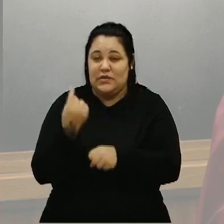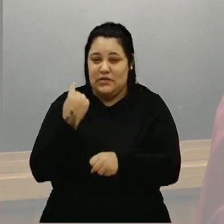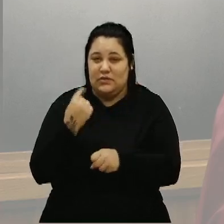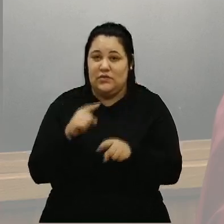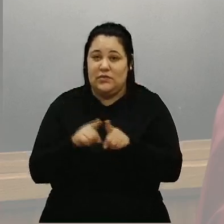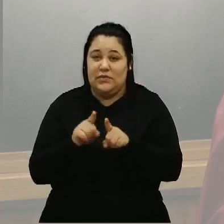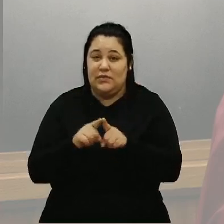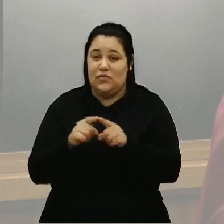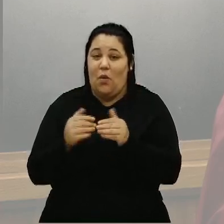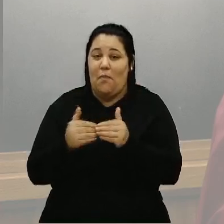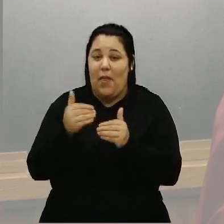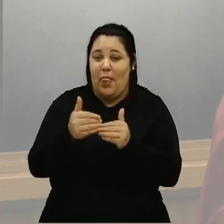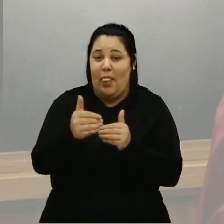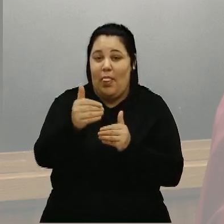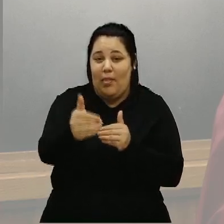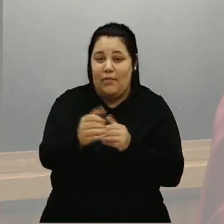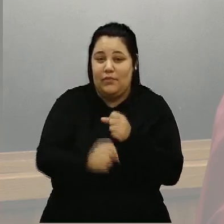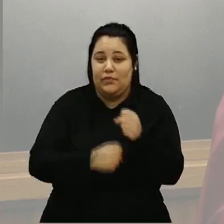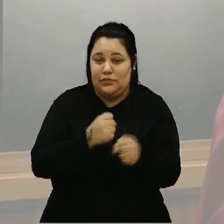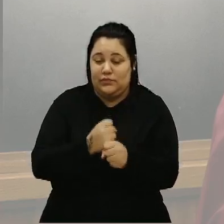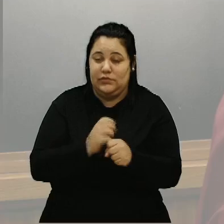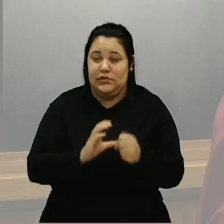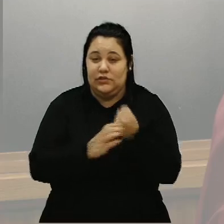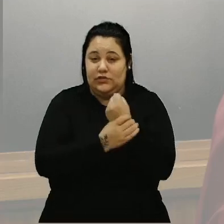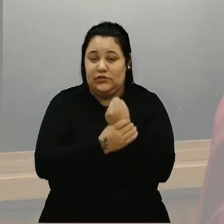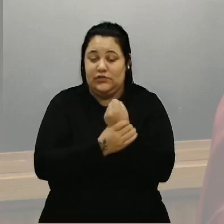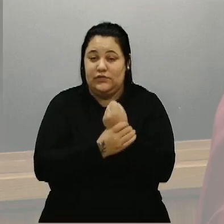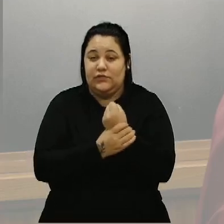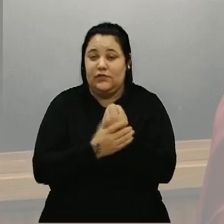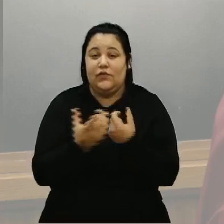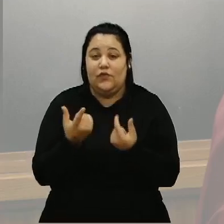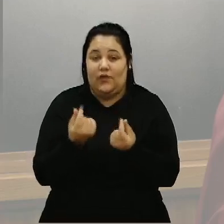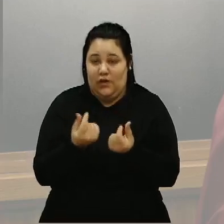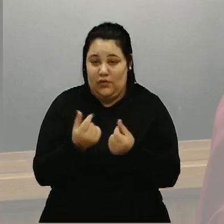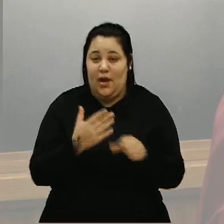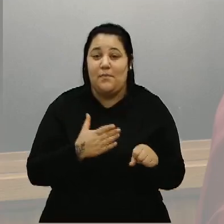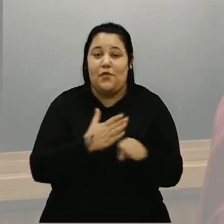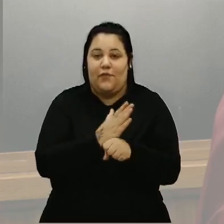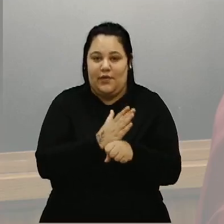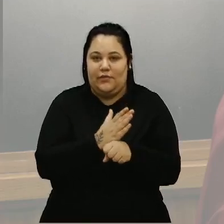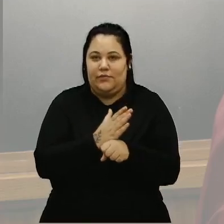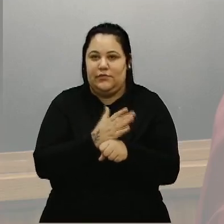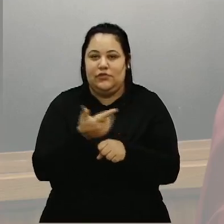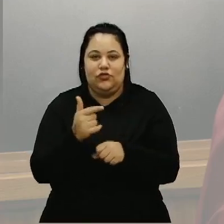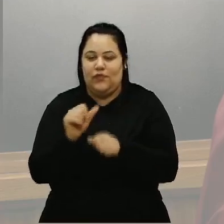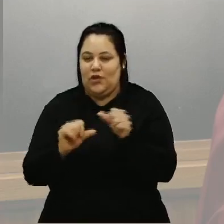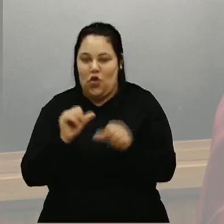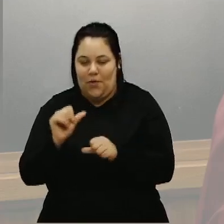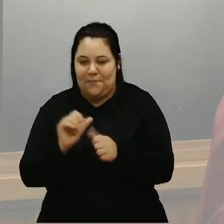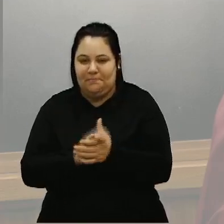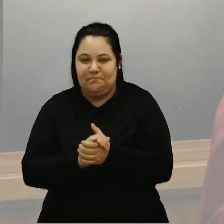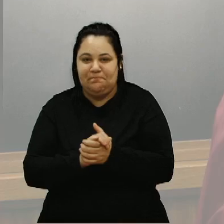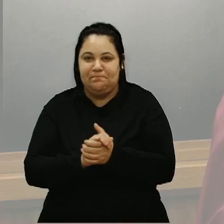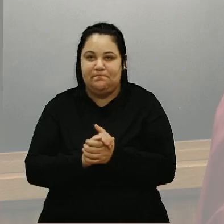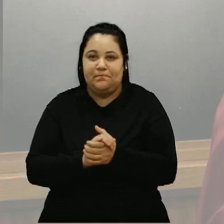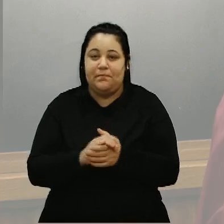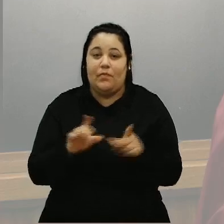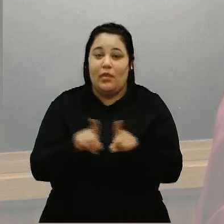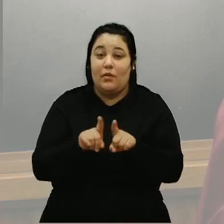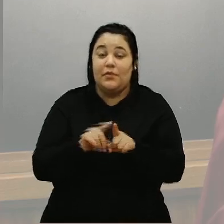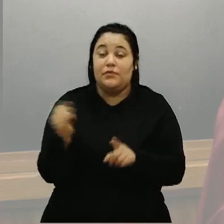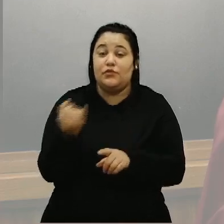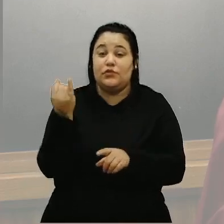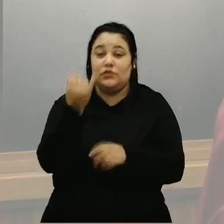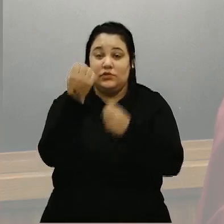nos próximos, é garantido aquele valor que foi aprovado se não tiver modificação. Também é importante